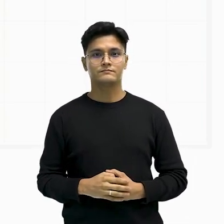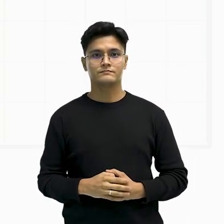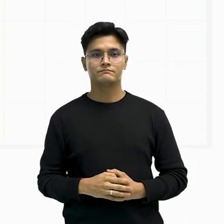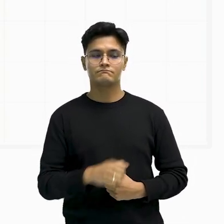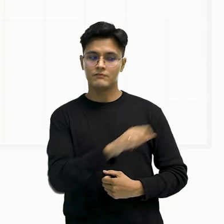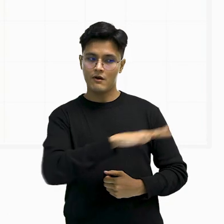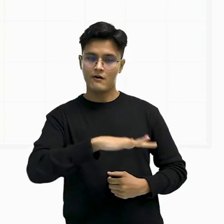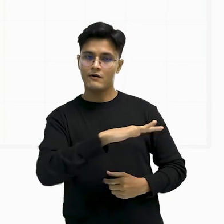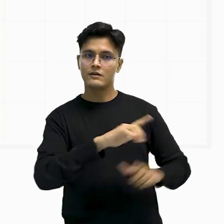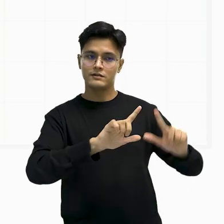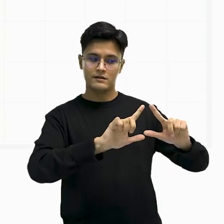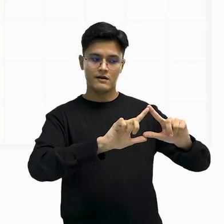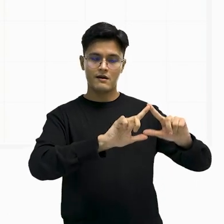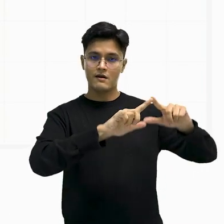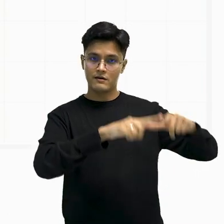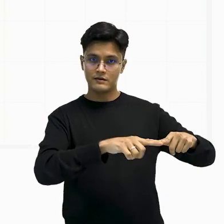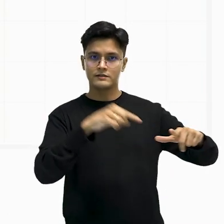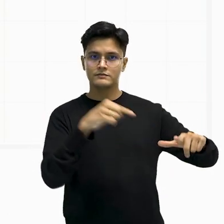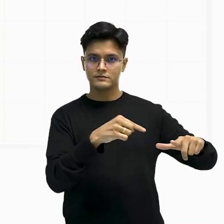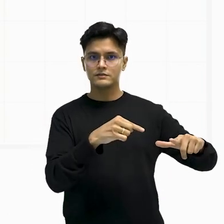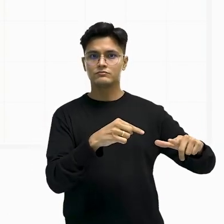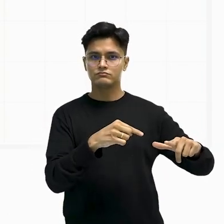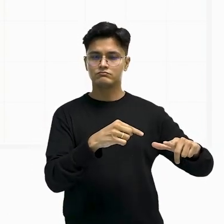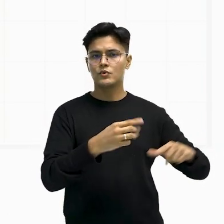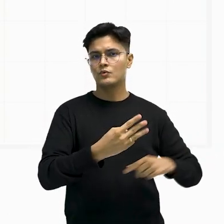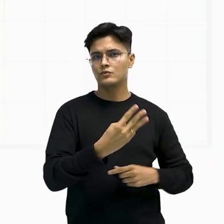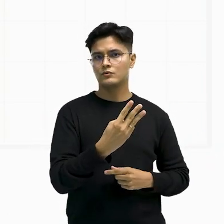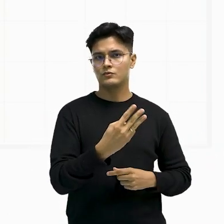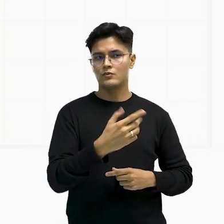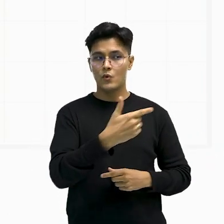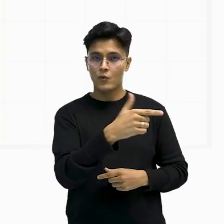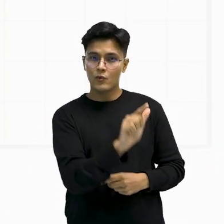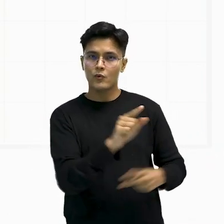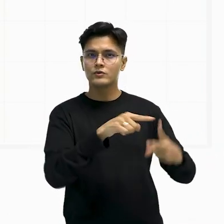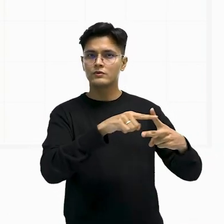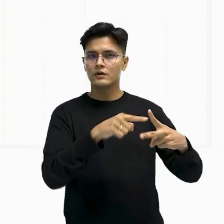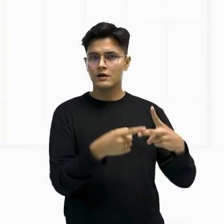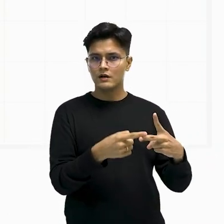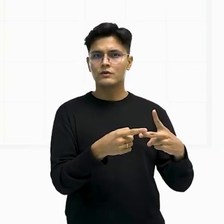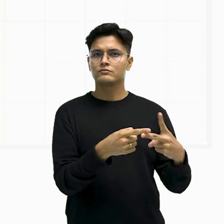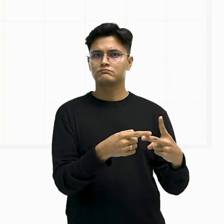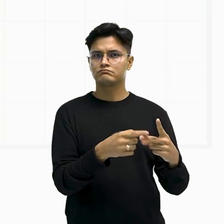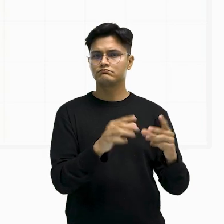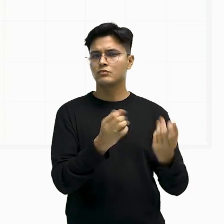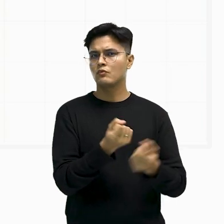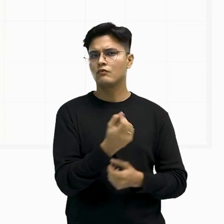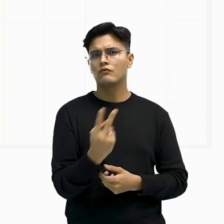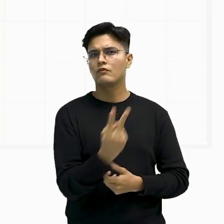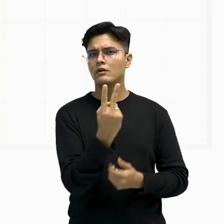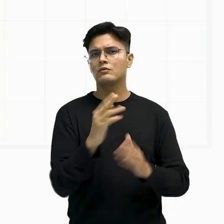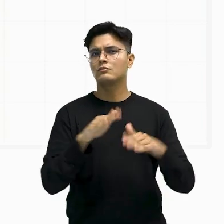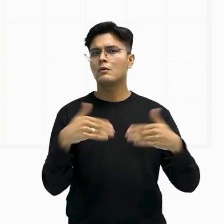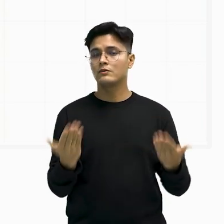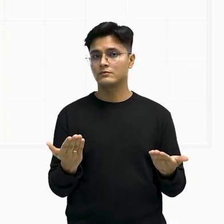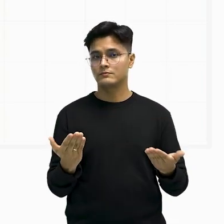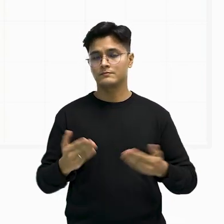região triangular. Qual a medida do terceiro ângulo interno desse